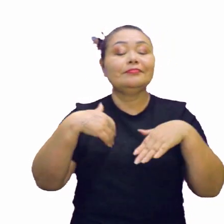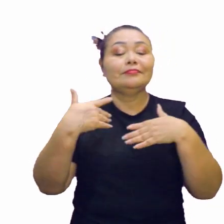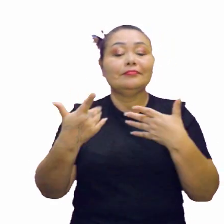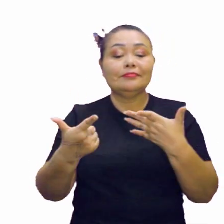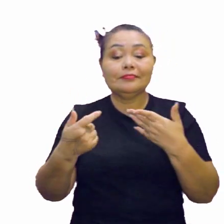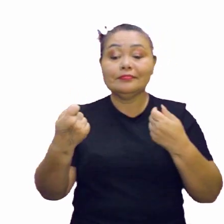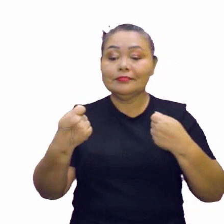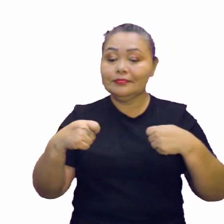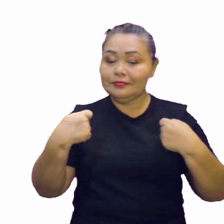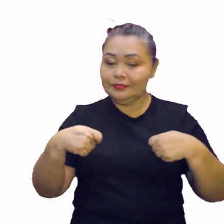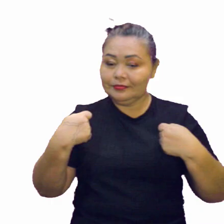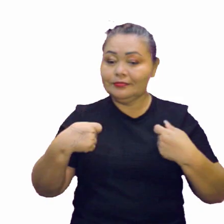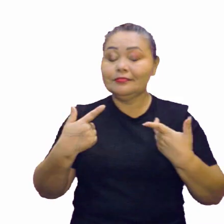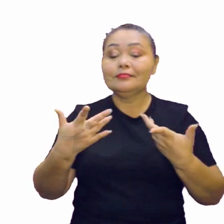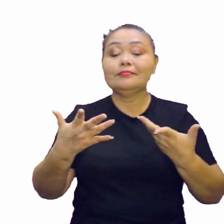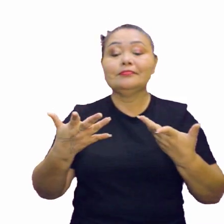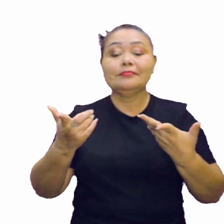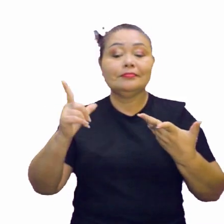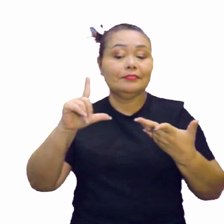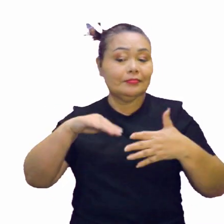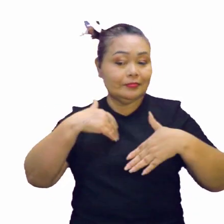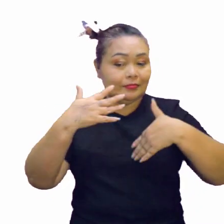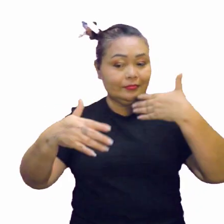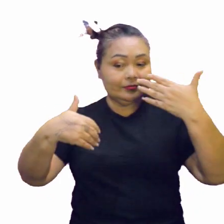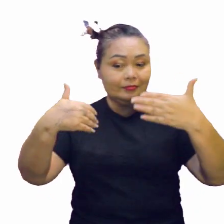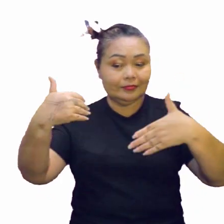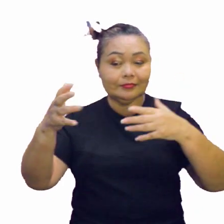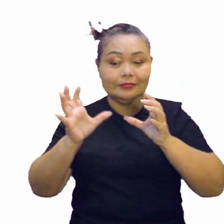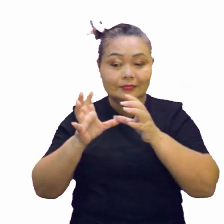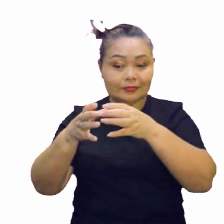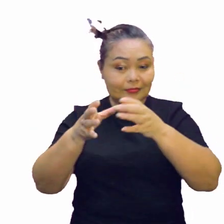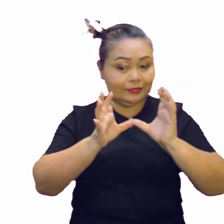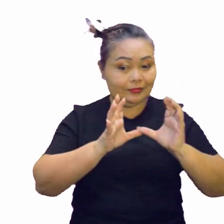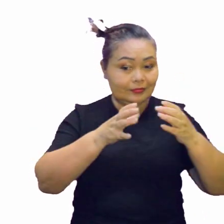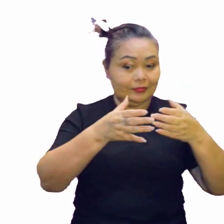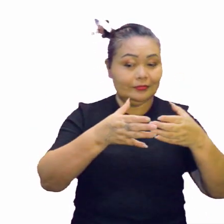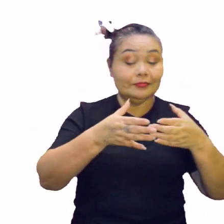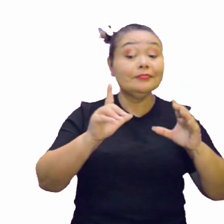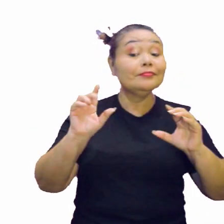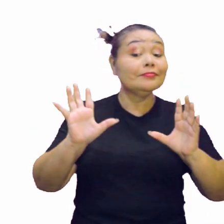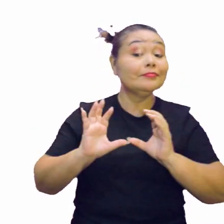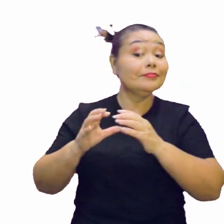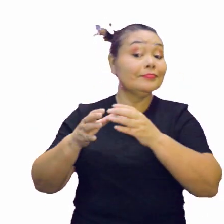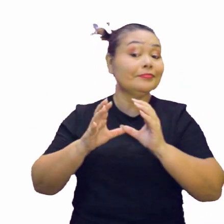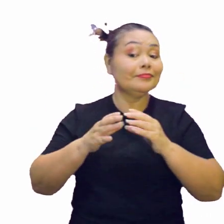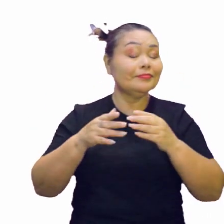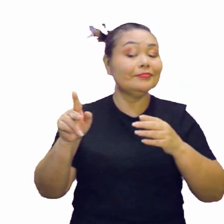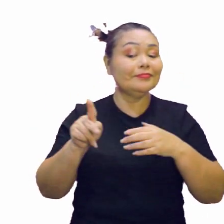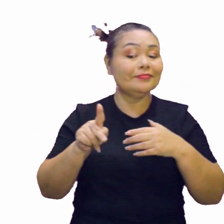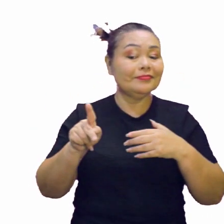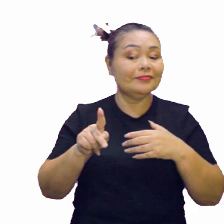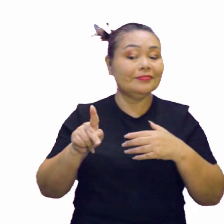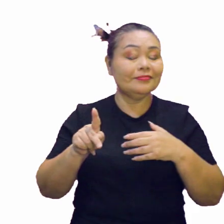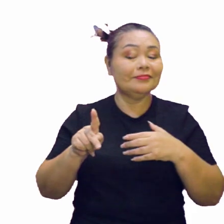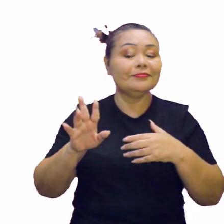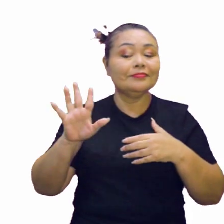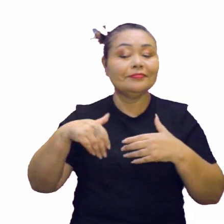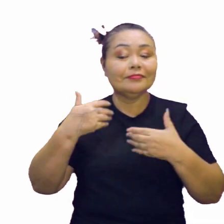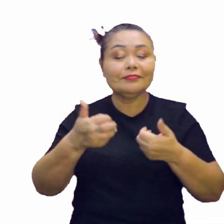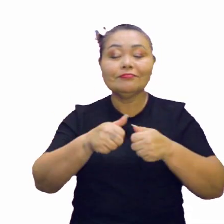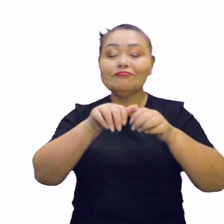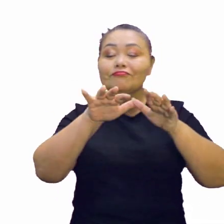necessidades, tem processos de agrupamento. Que agrupamento, professor? Área de ocupação para